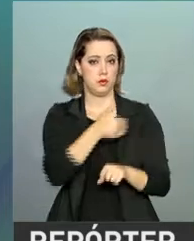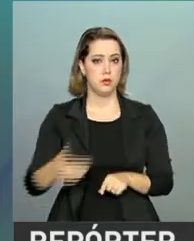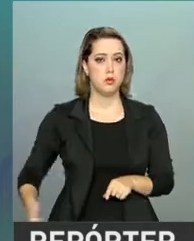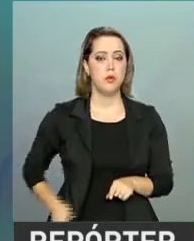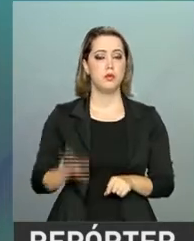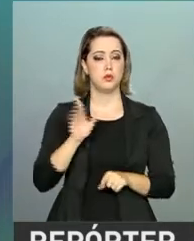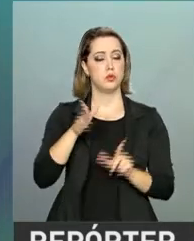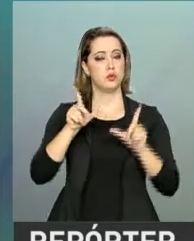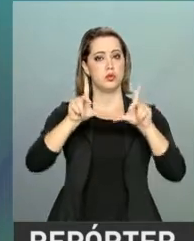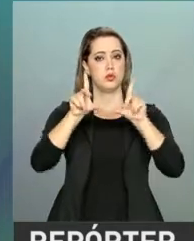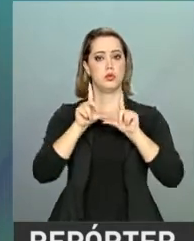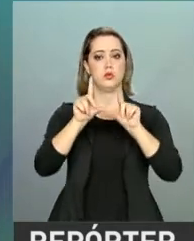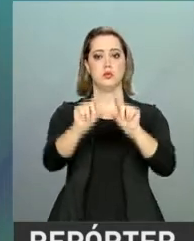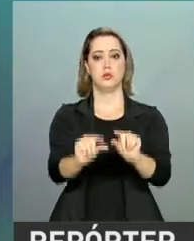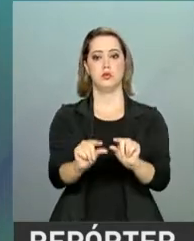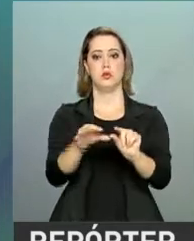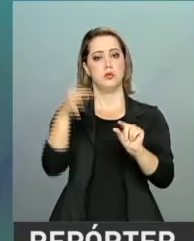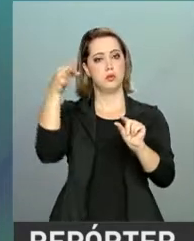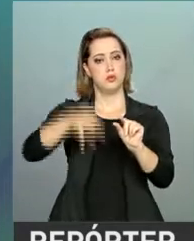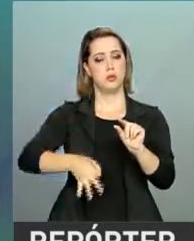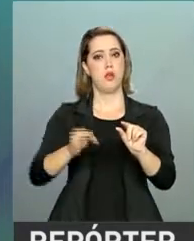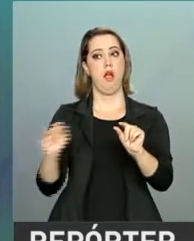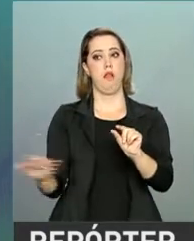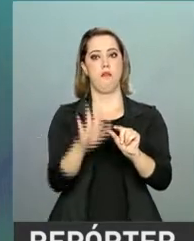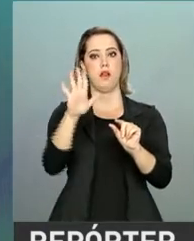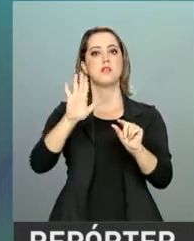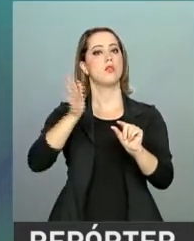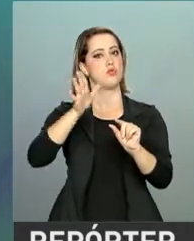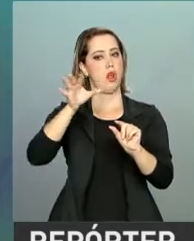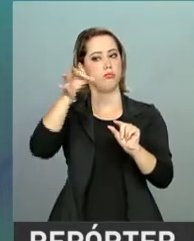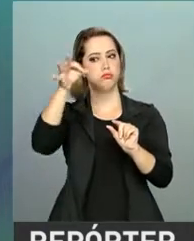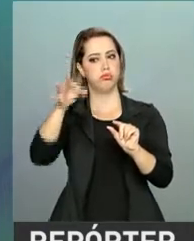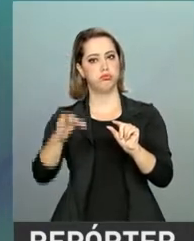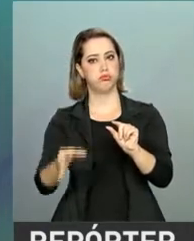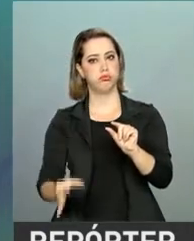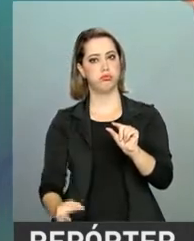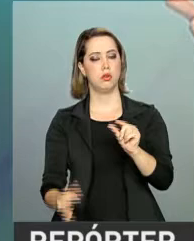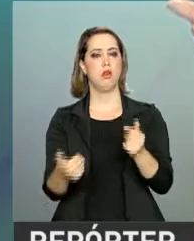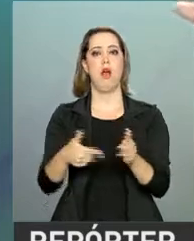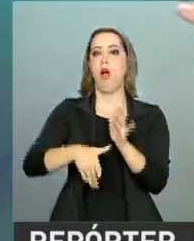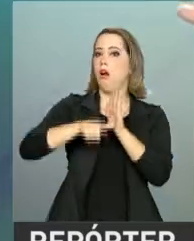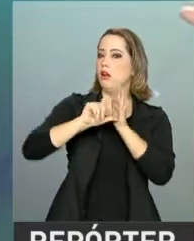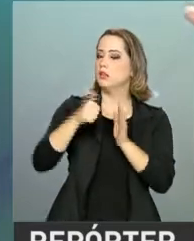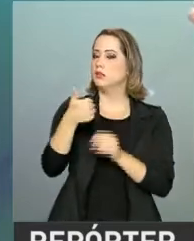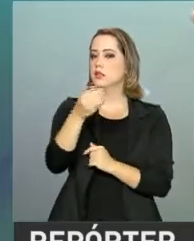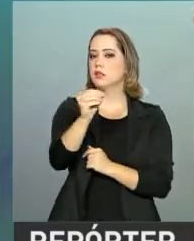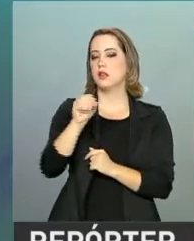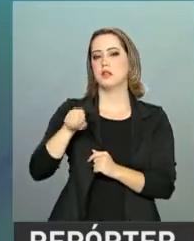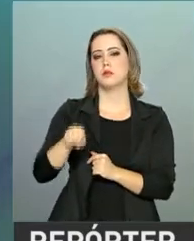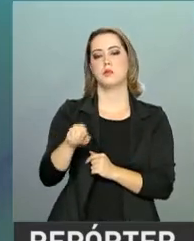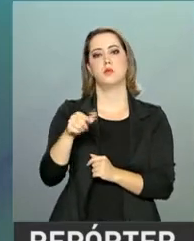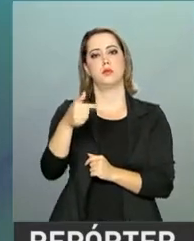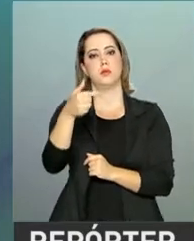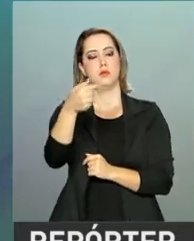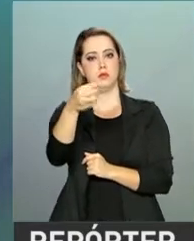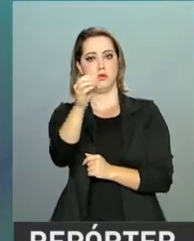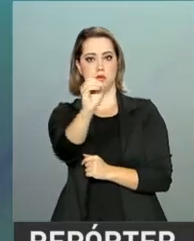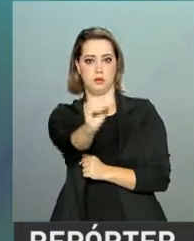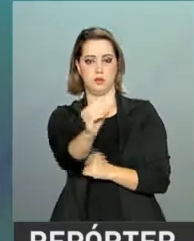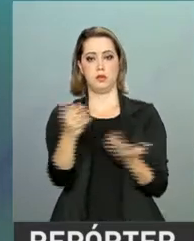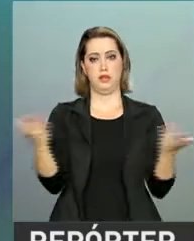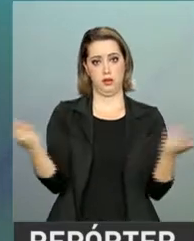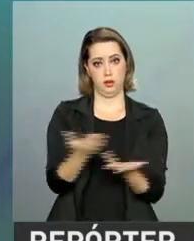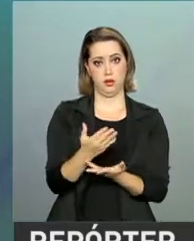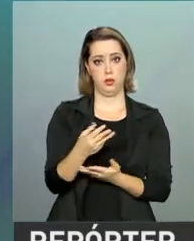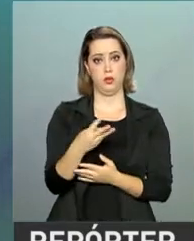sensivelmente a inflação que era de 10 com 70 hoje em janeiro tem 35 quando nós